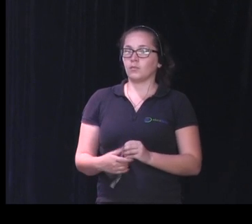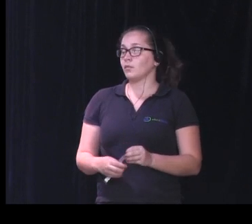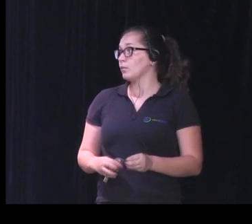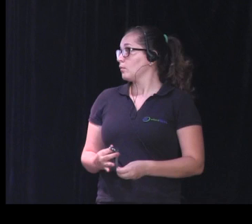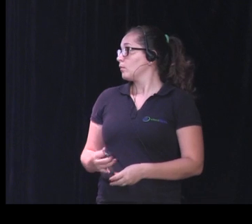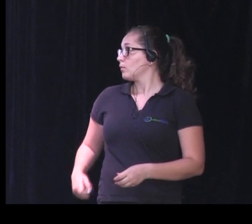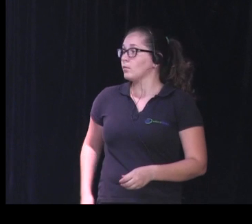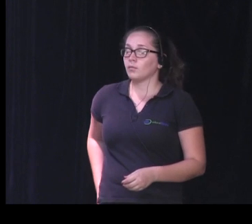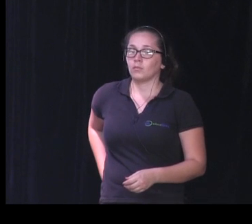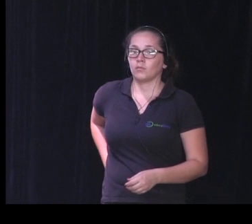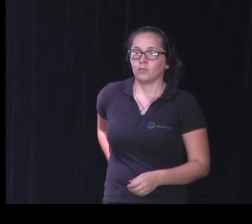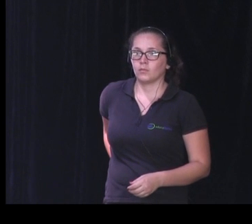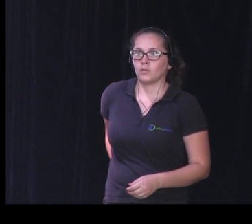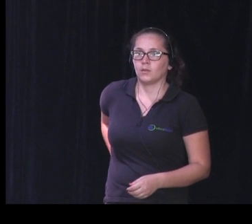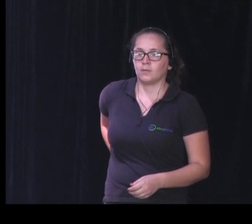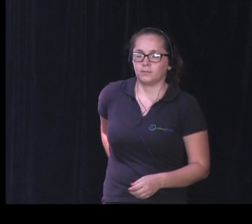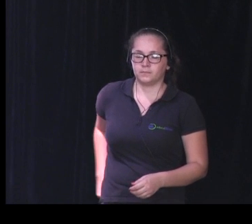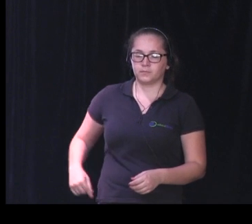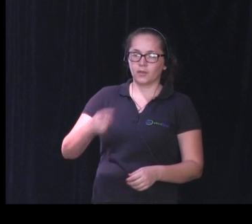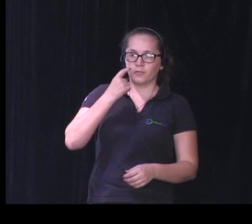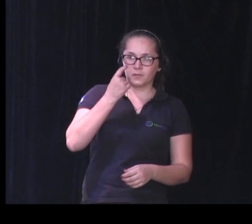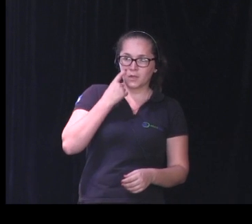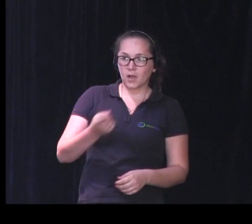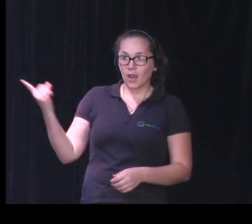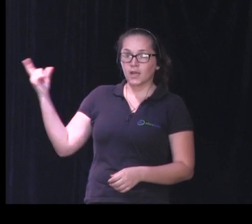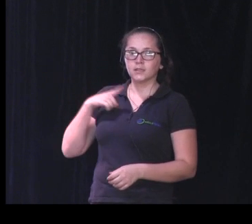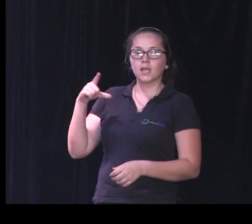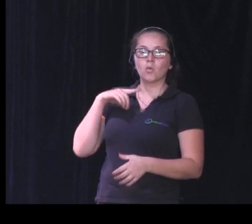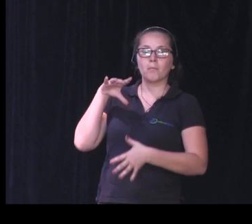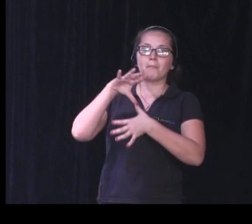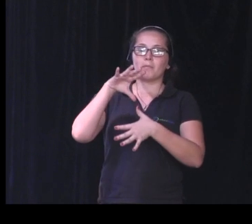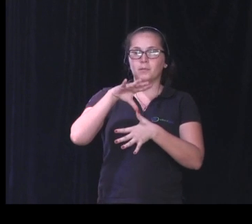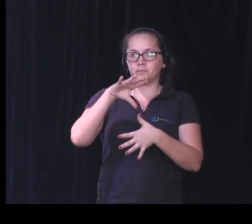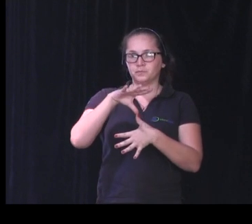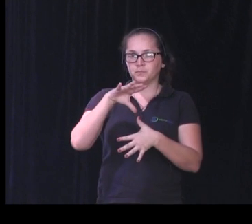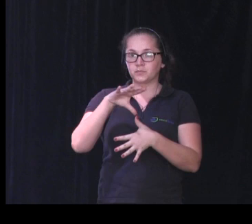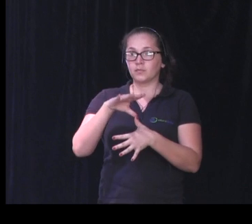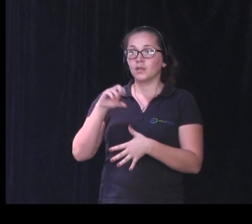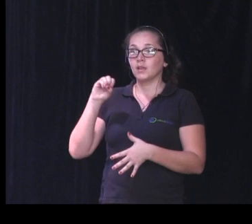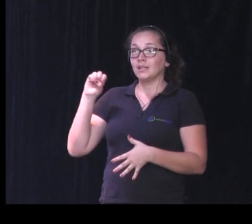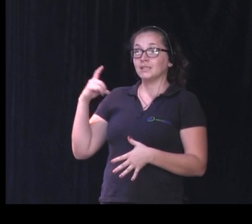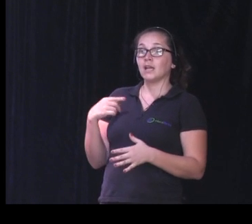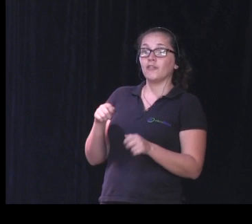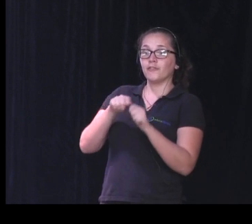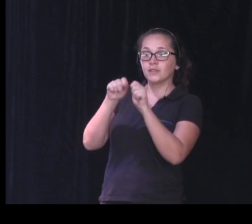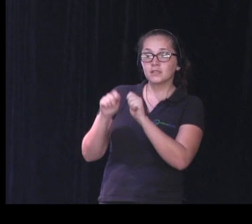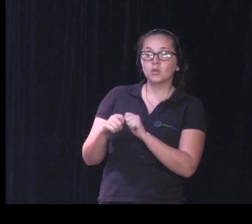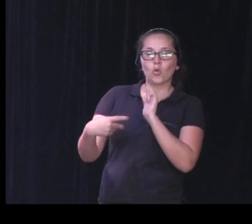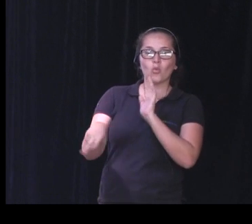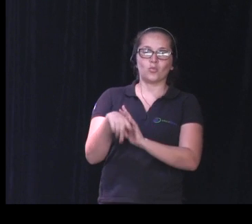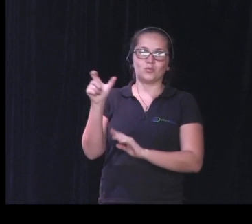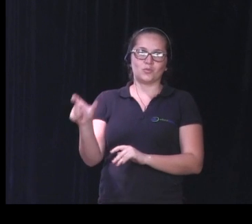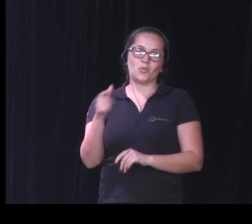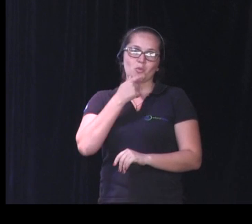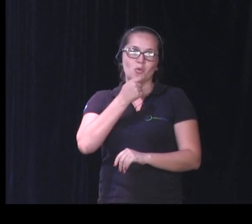O que mais? Alguém mais que está lá e vê isso? Vejam, aqui vocês têm um mapa que